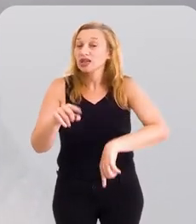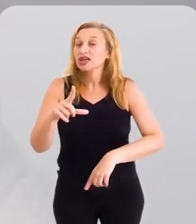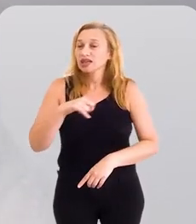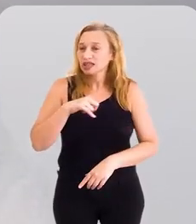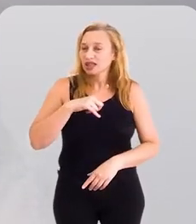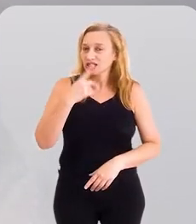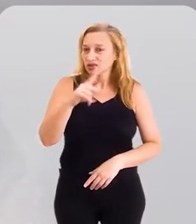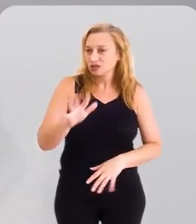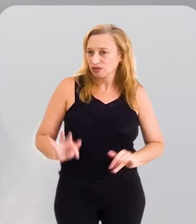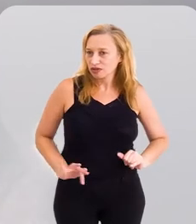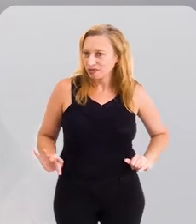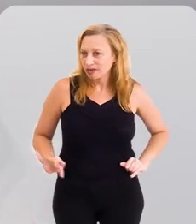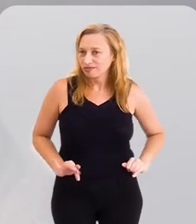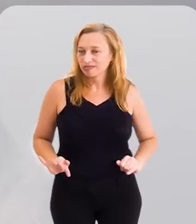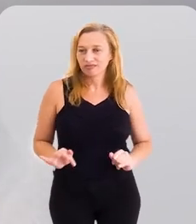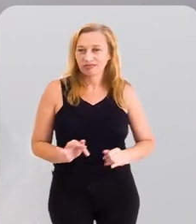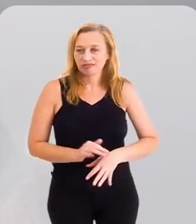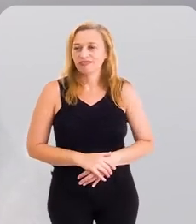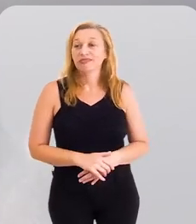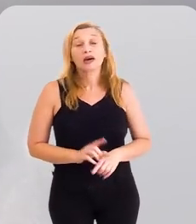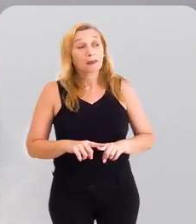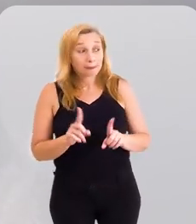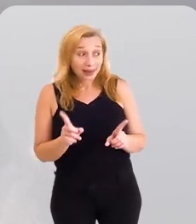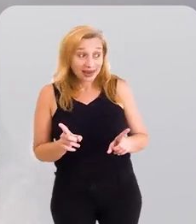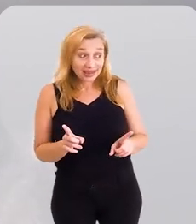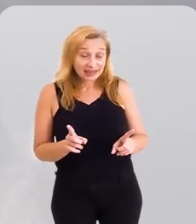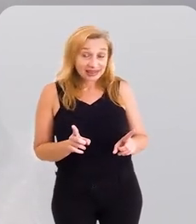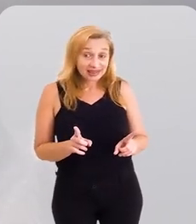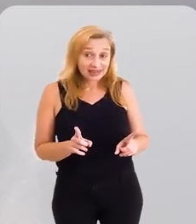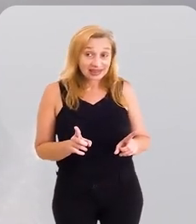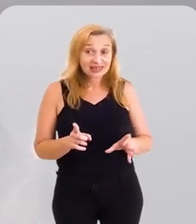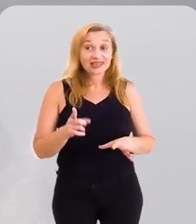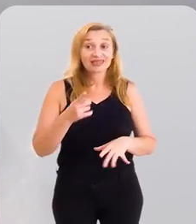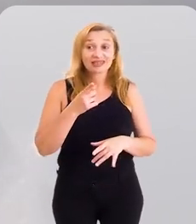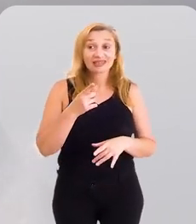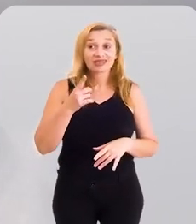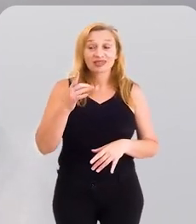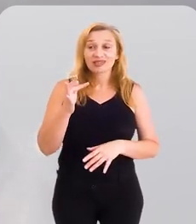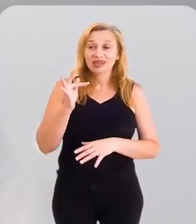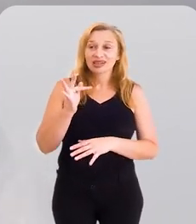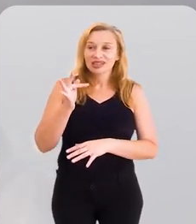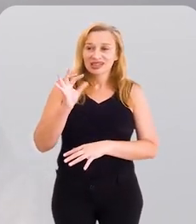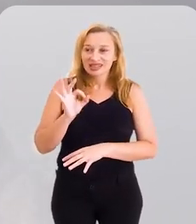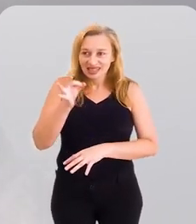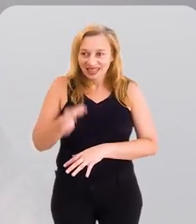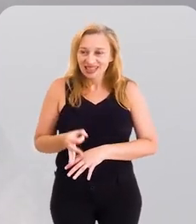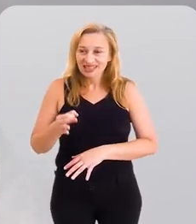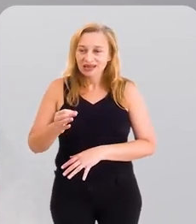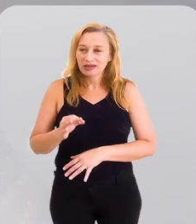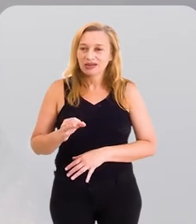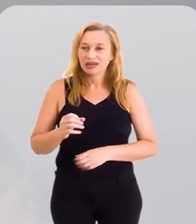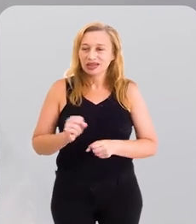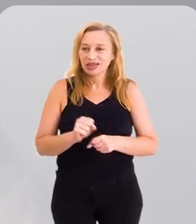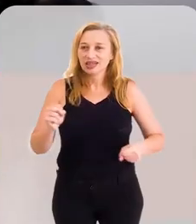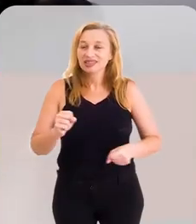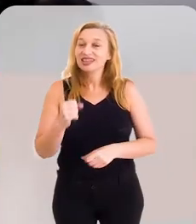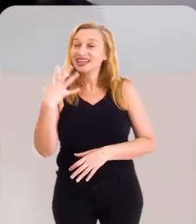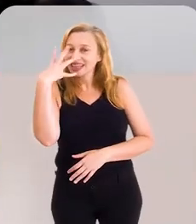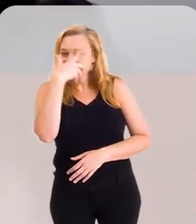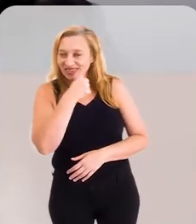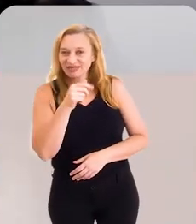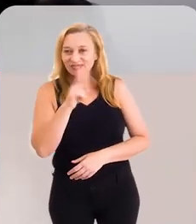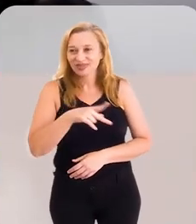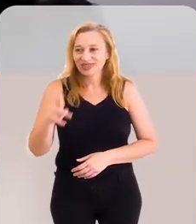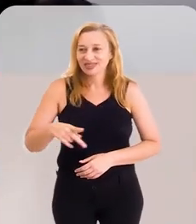você sabe o tamanho que tem as suas dores. Não fica desatento a elas, mas tem uma perspectiva maior do que é a dor humana.